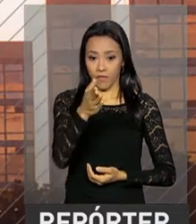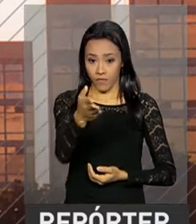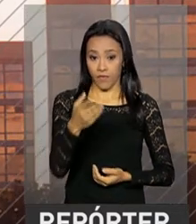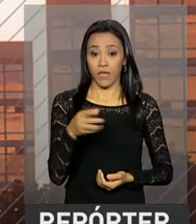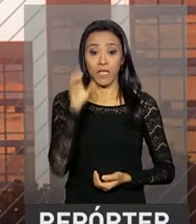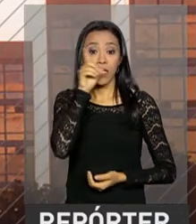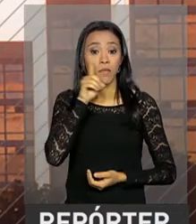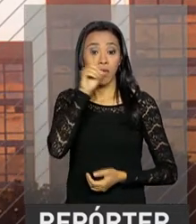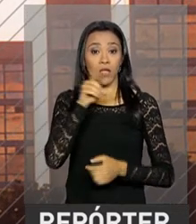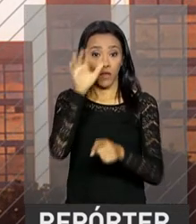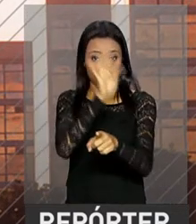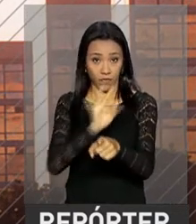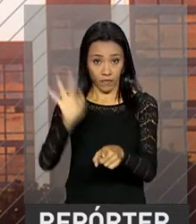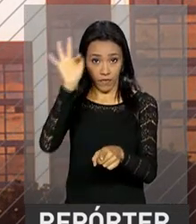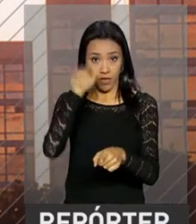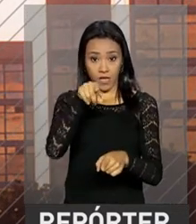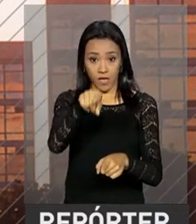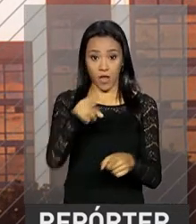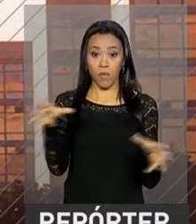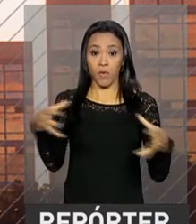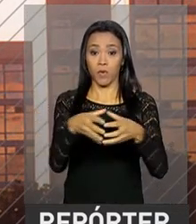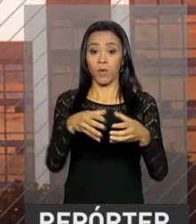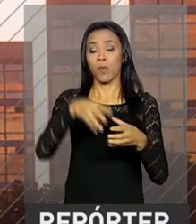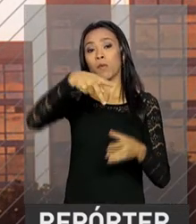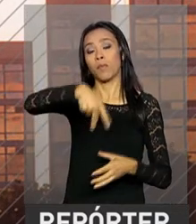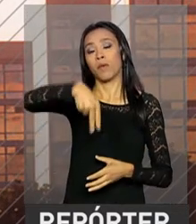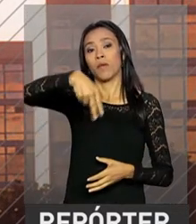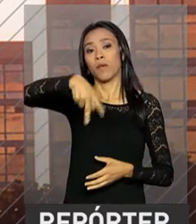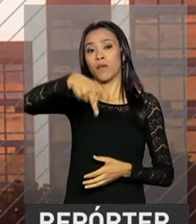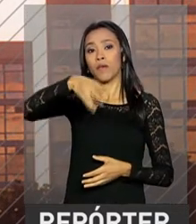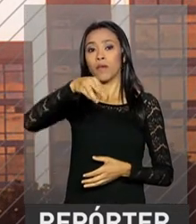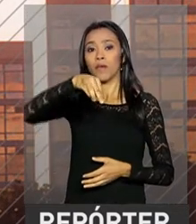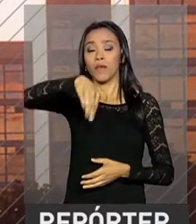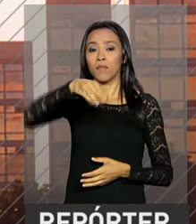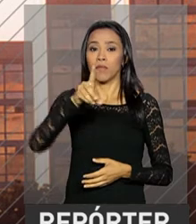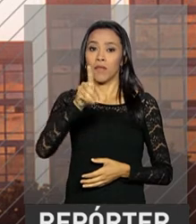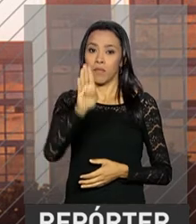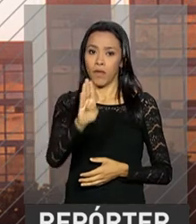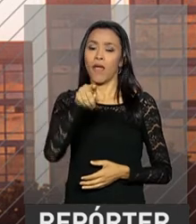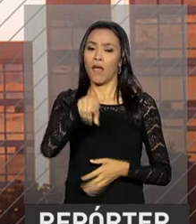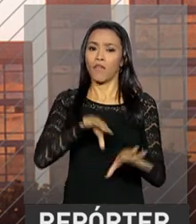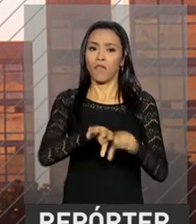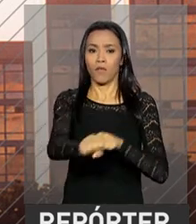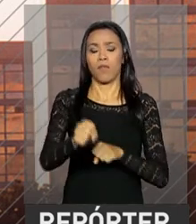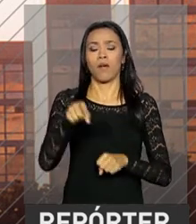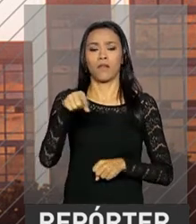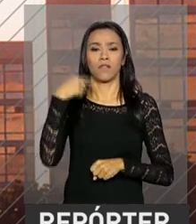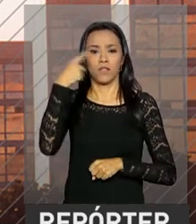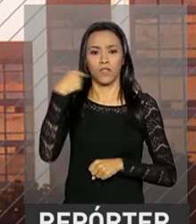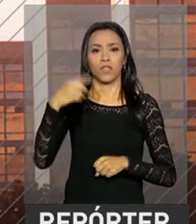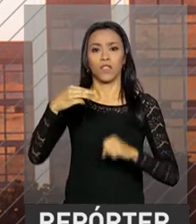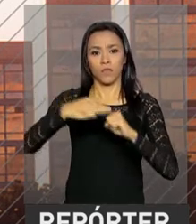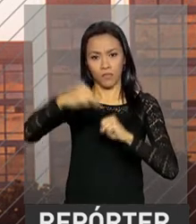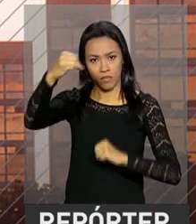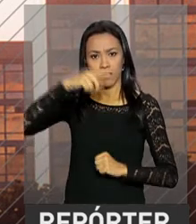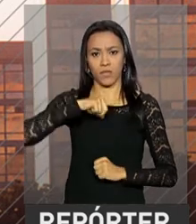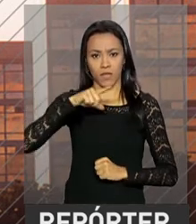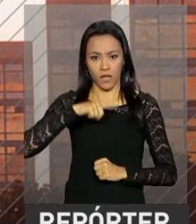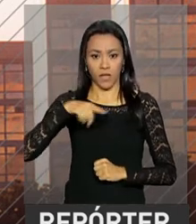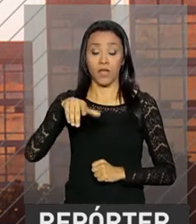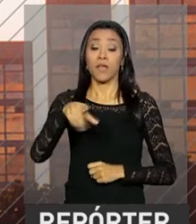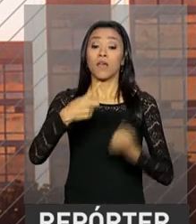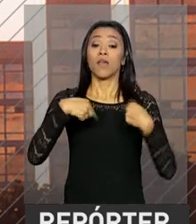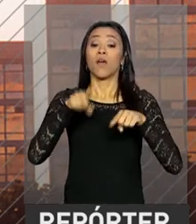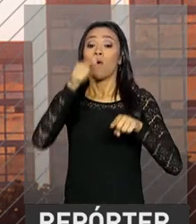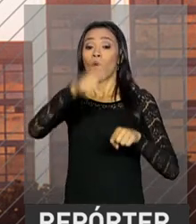quinto mandato consecutivo pelo pmdb omar cerrado é formado em direito e tem mestrado também na área na câmara dos